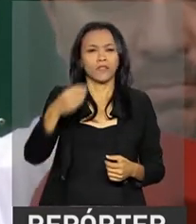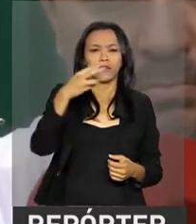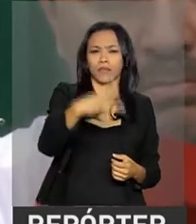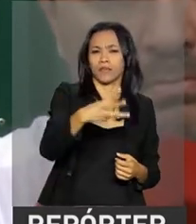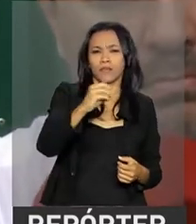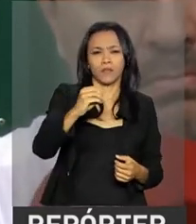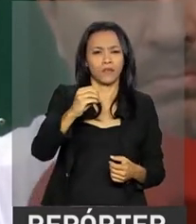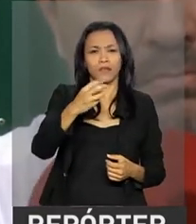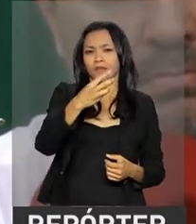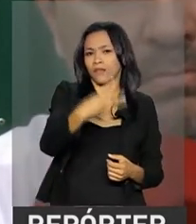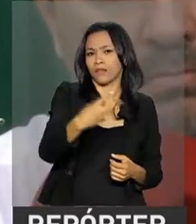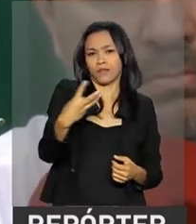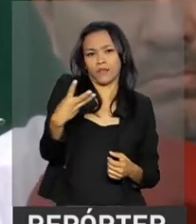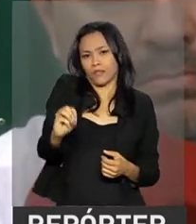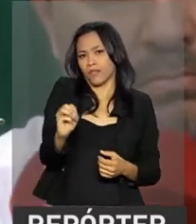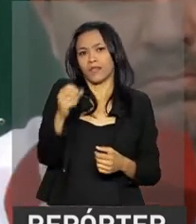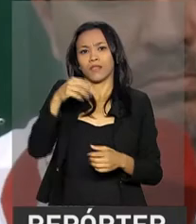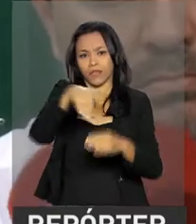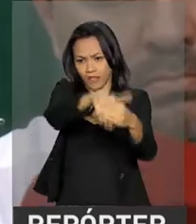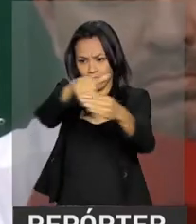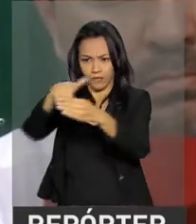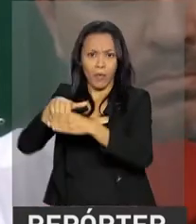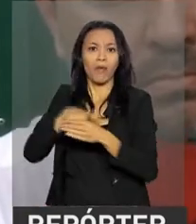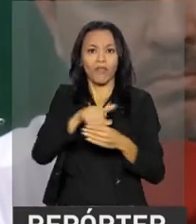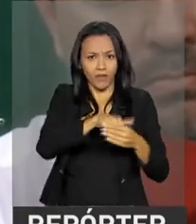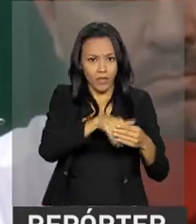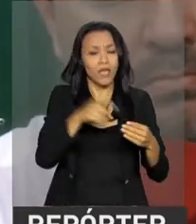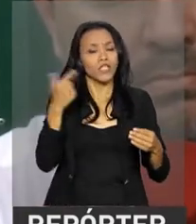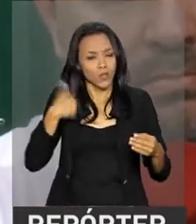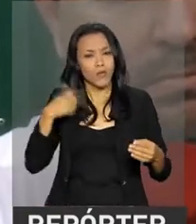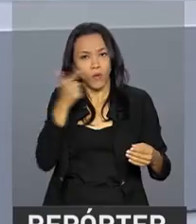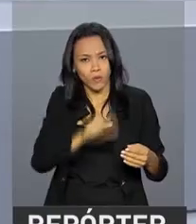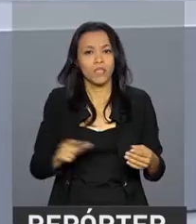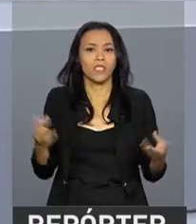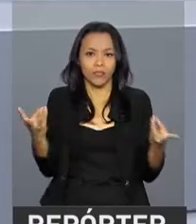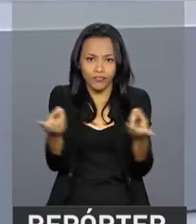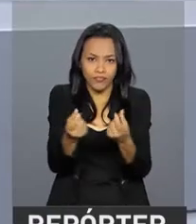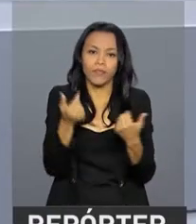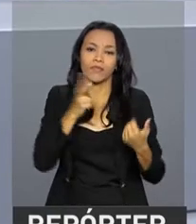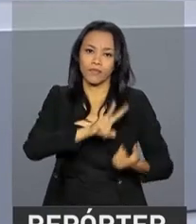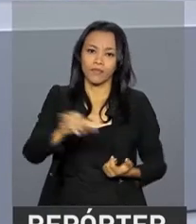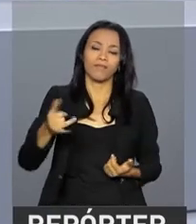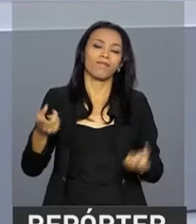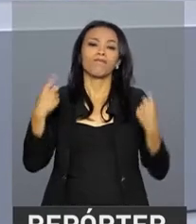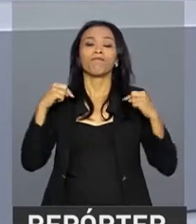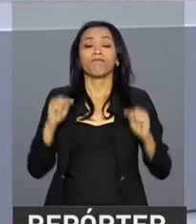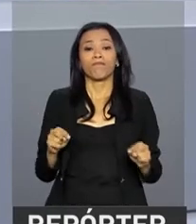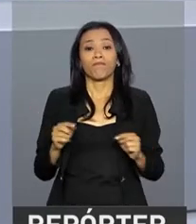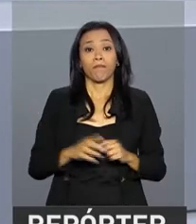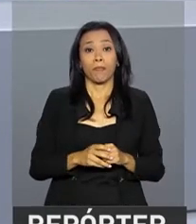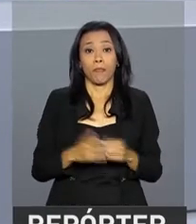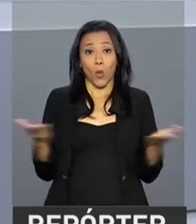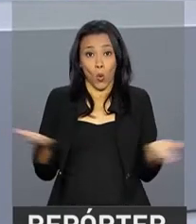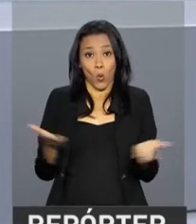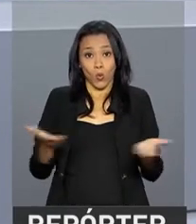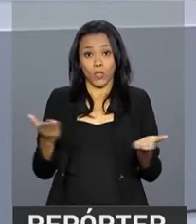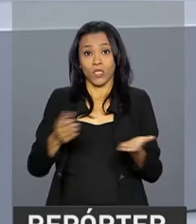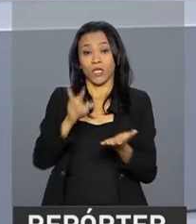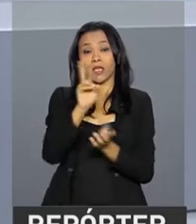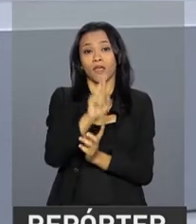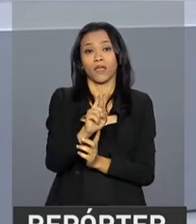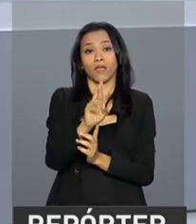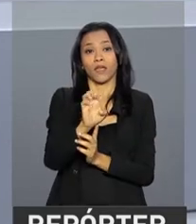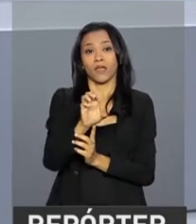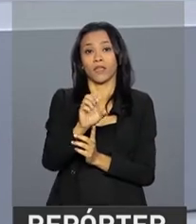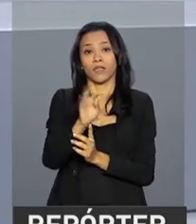e acho que temos todas as condições de conquistar esses outros a receita federal paga hoje o sétimo e último